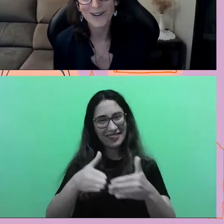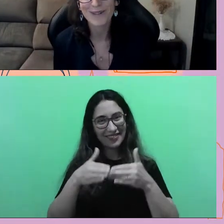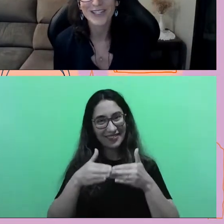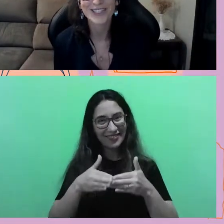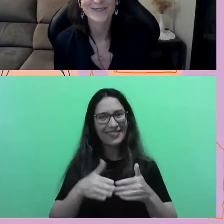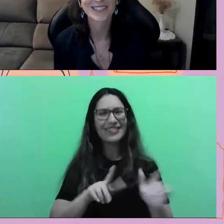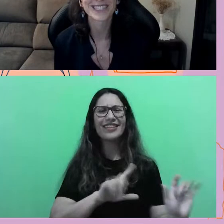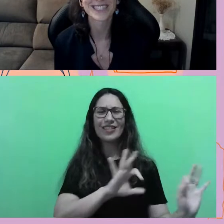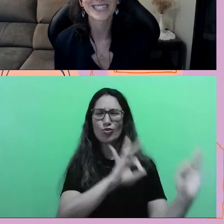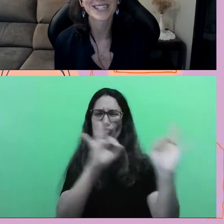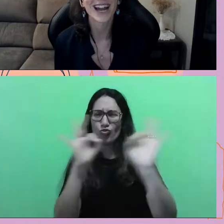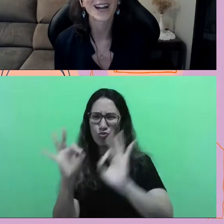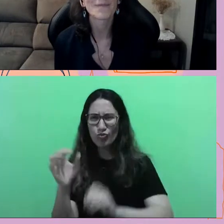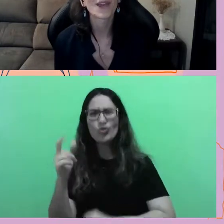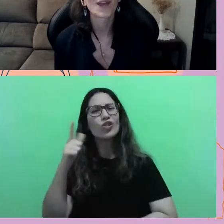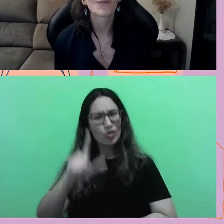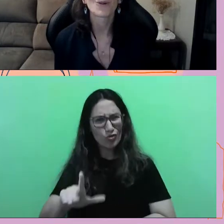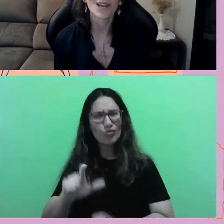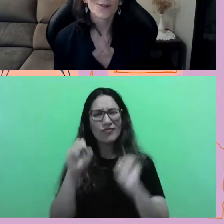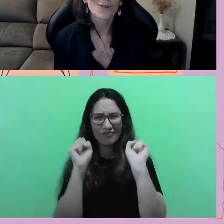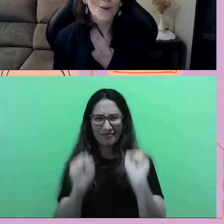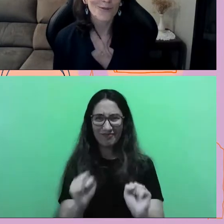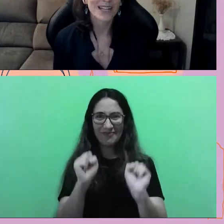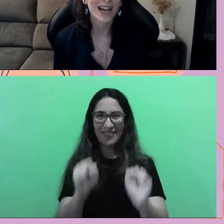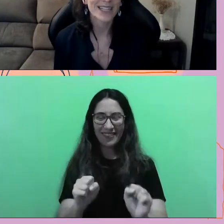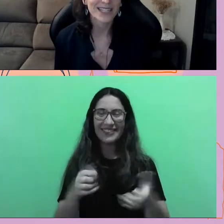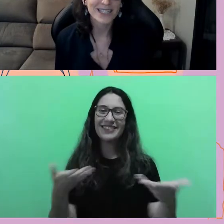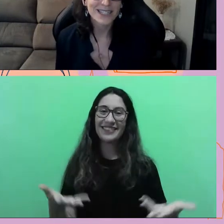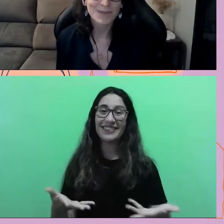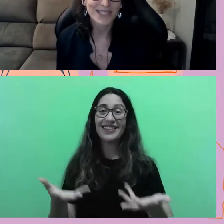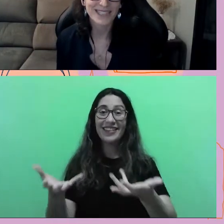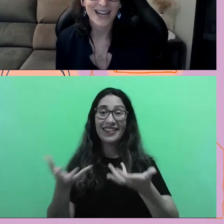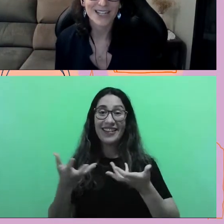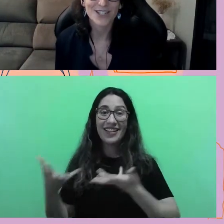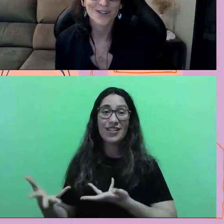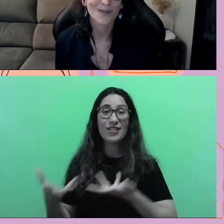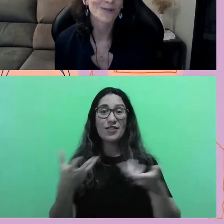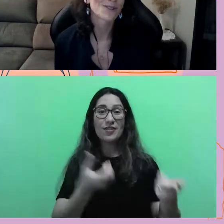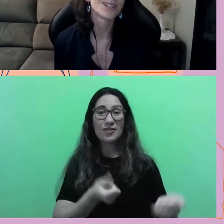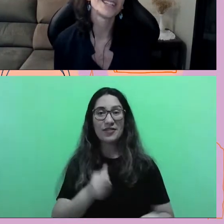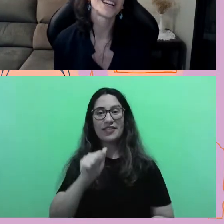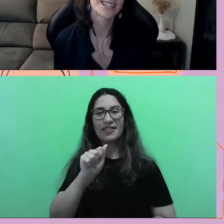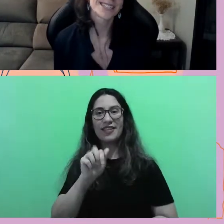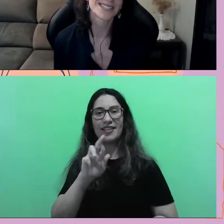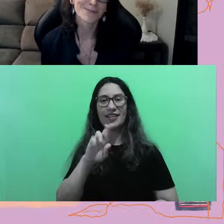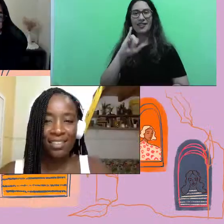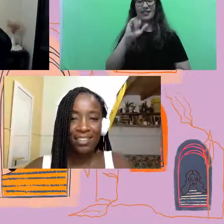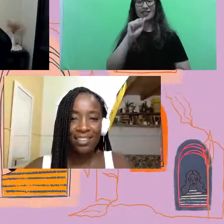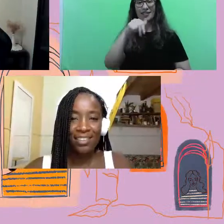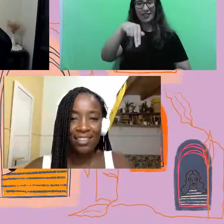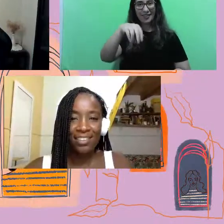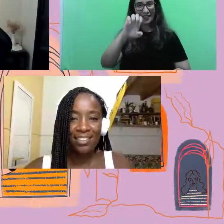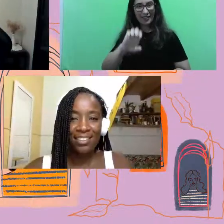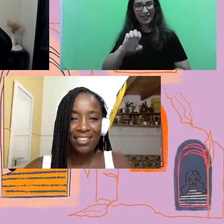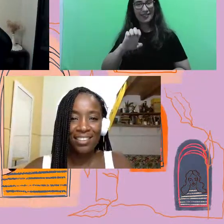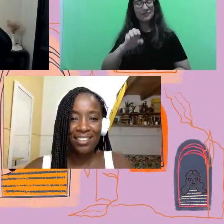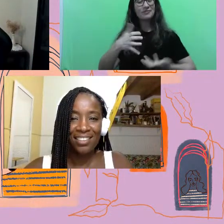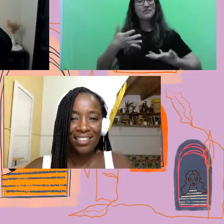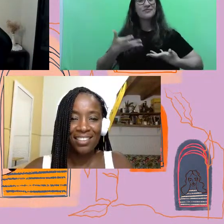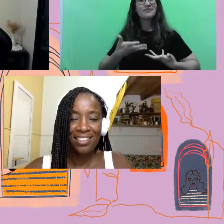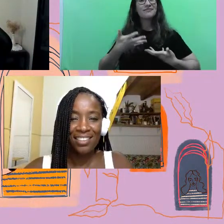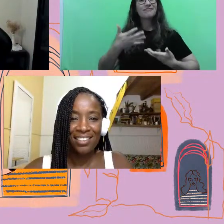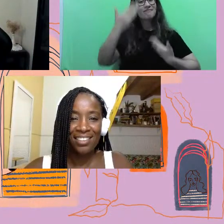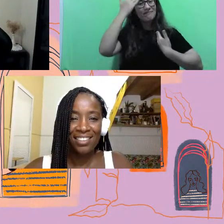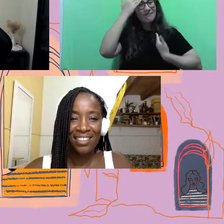assista novamente se você desejar. Bom, quero convidar a Ariane para encerrar este encontro e agradecer mais uma vez pela